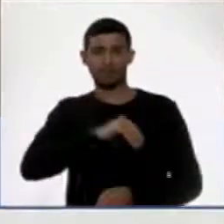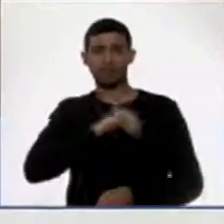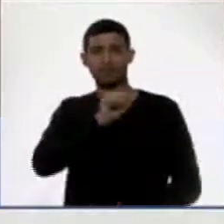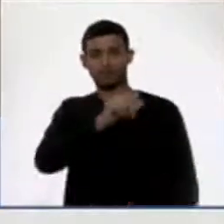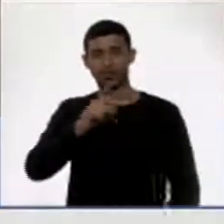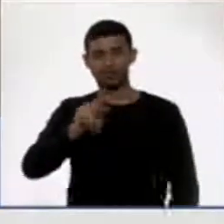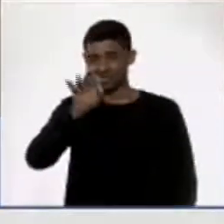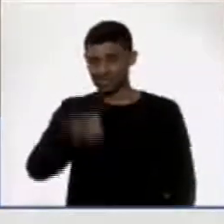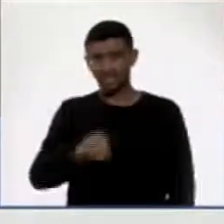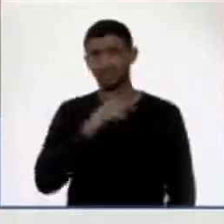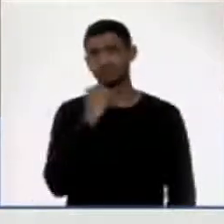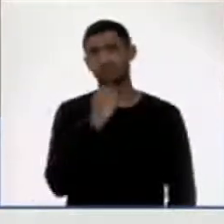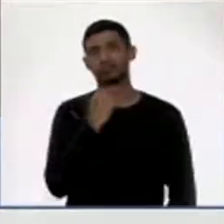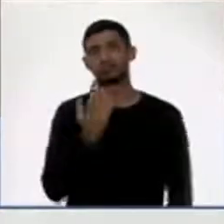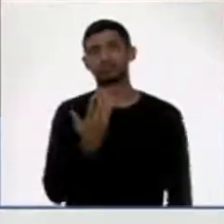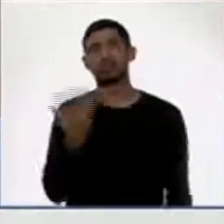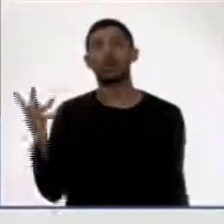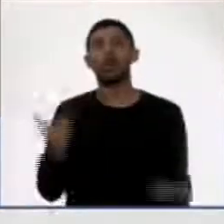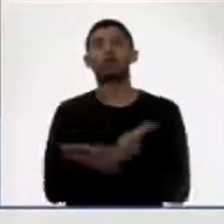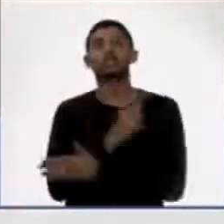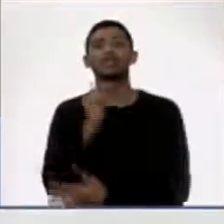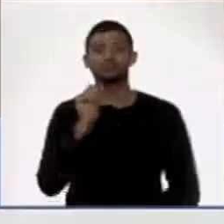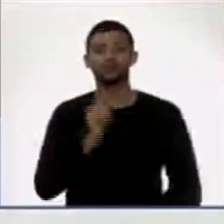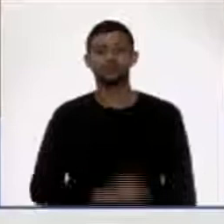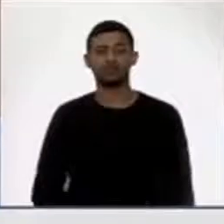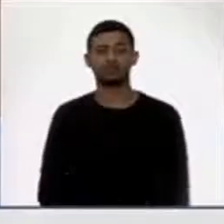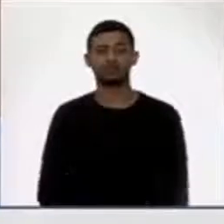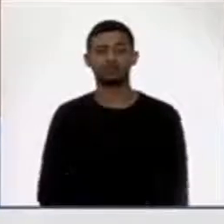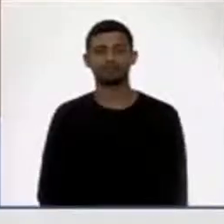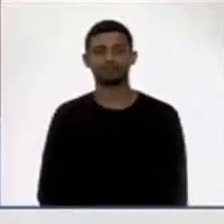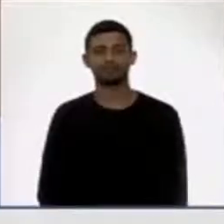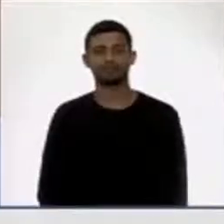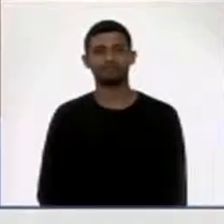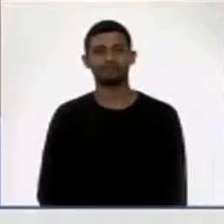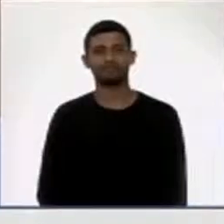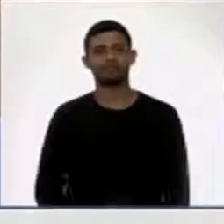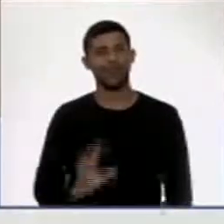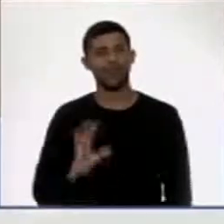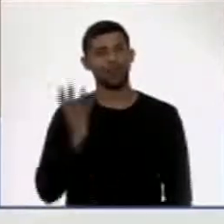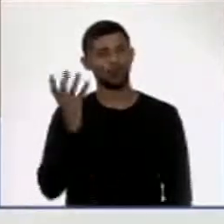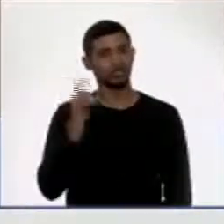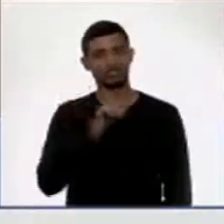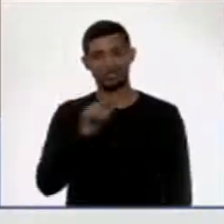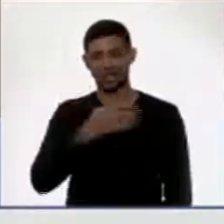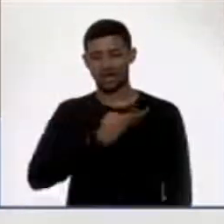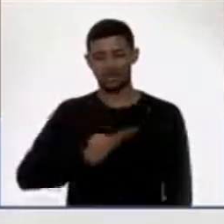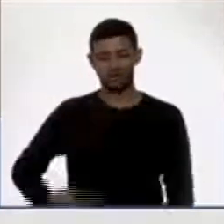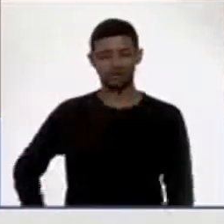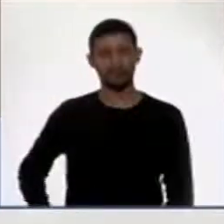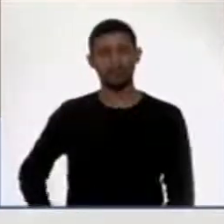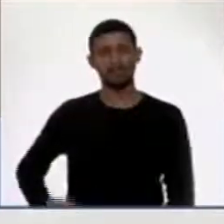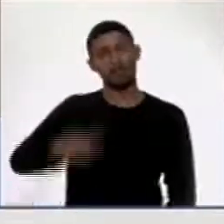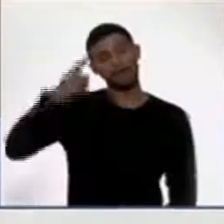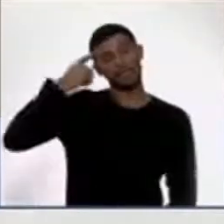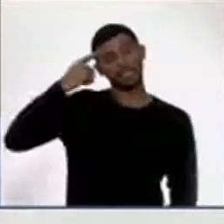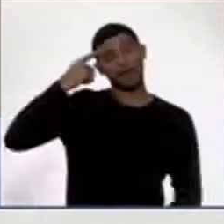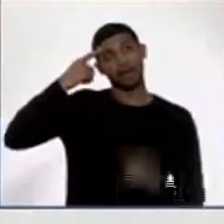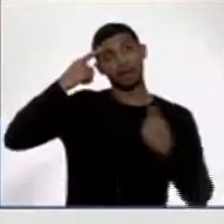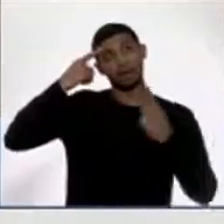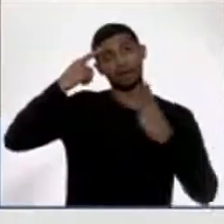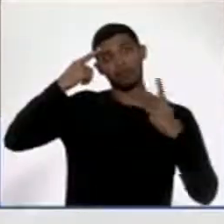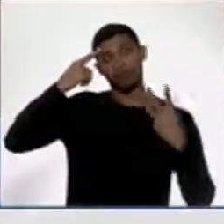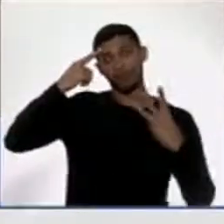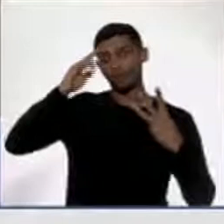aposentadorias. O que acontece? Acontece que o governo vai elencando outras prioridades. Por